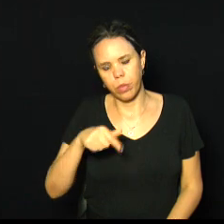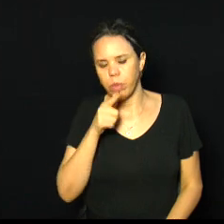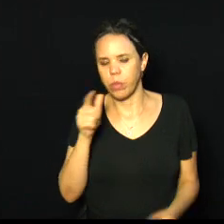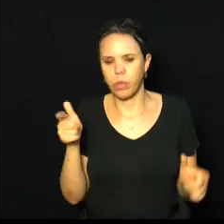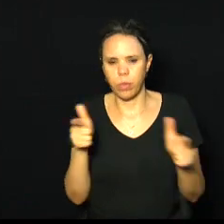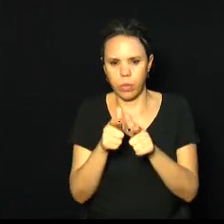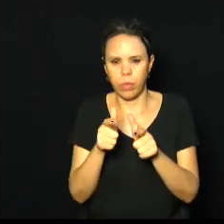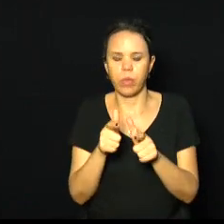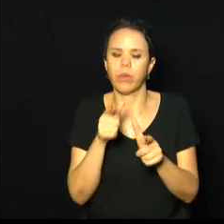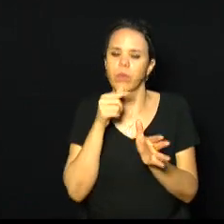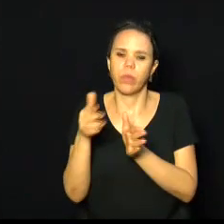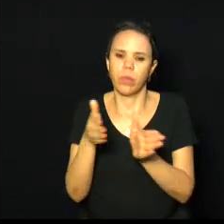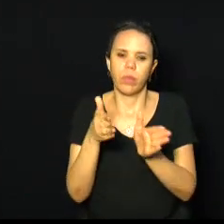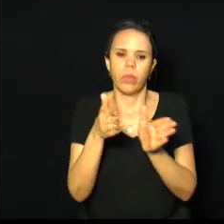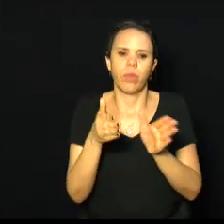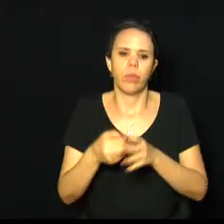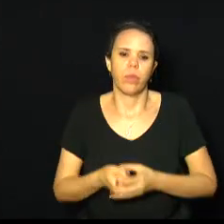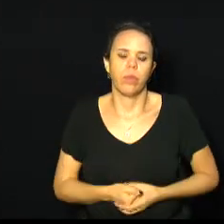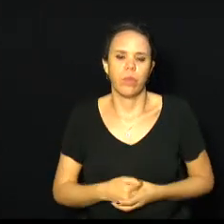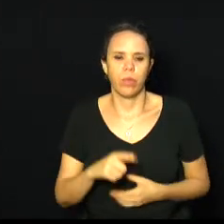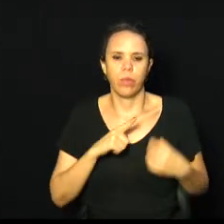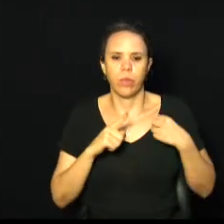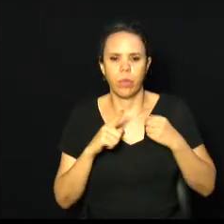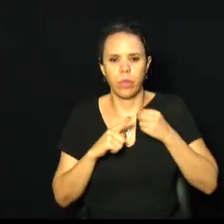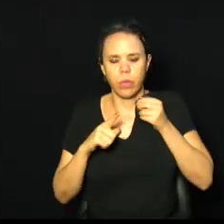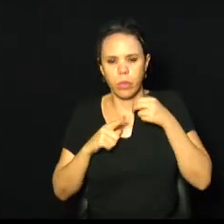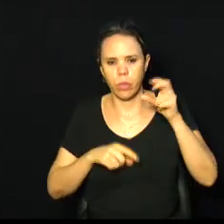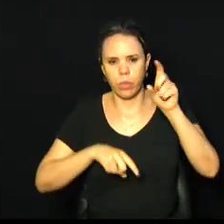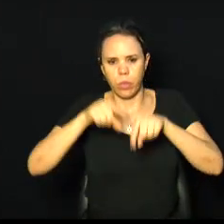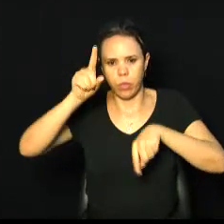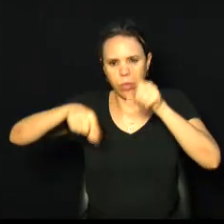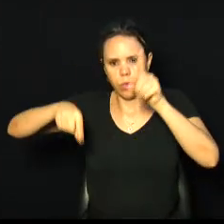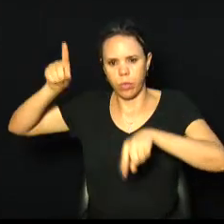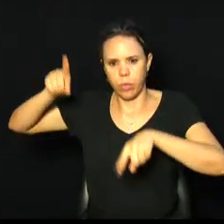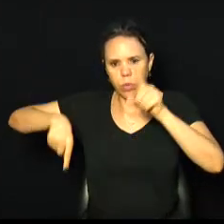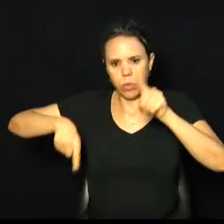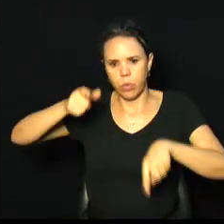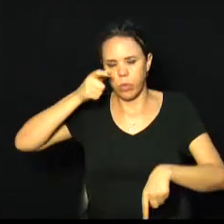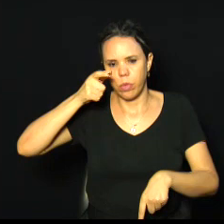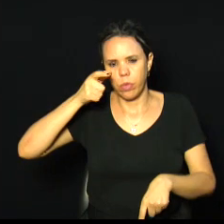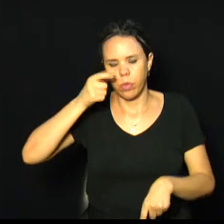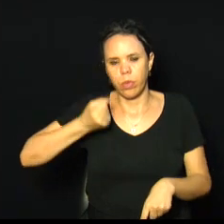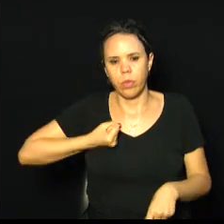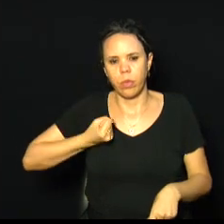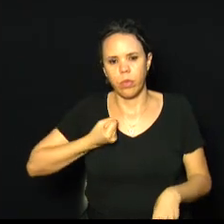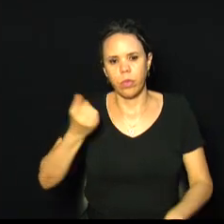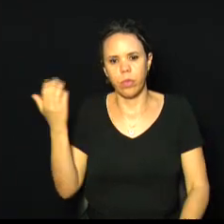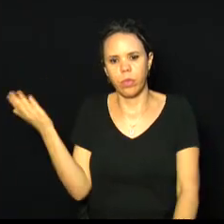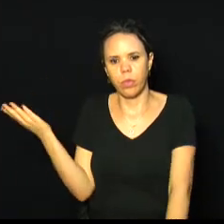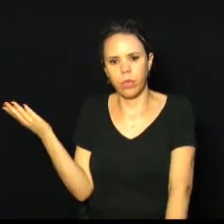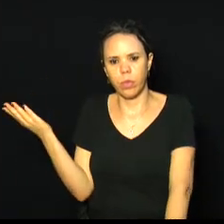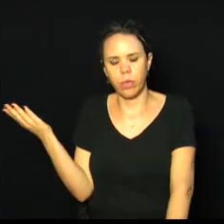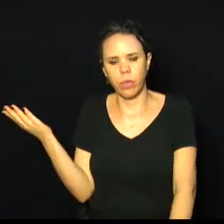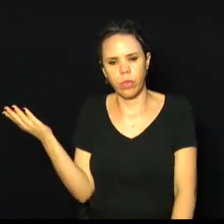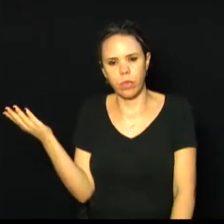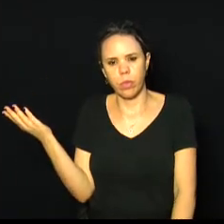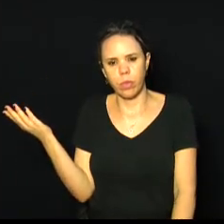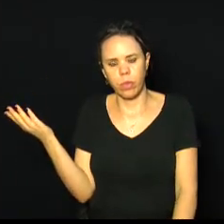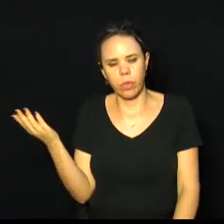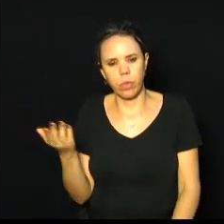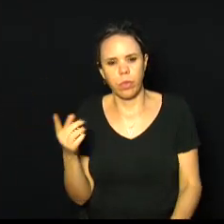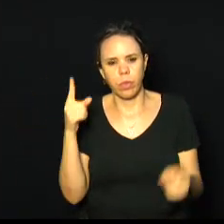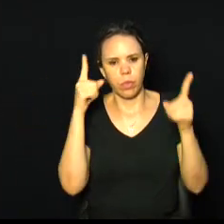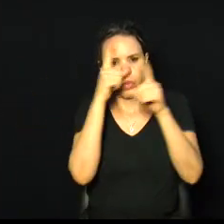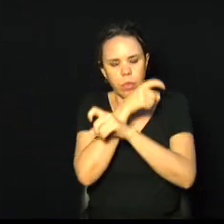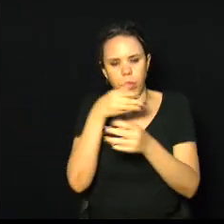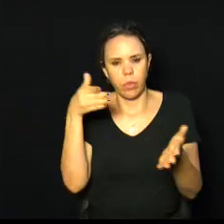dos recursos hídricos, tem esse gráfico que vocês estão vendo, talvez os números vocês estejam com alguma